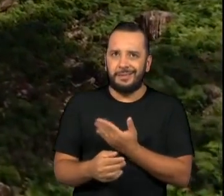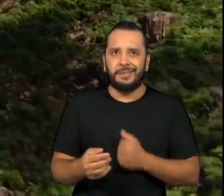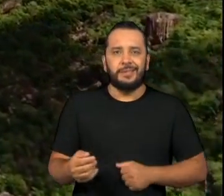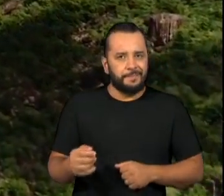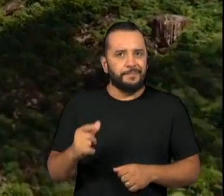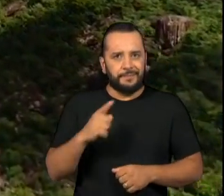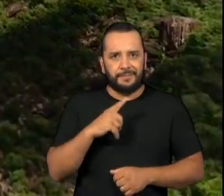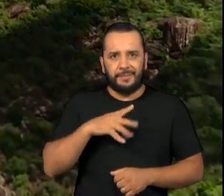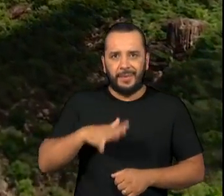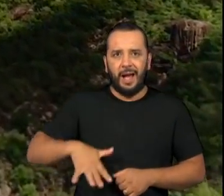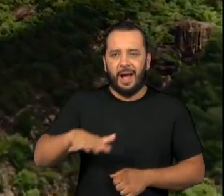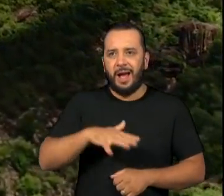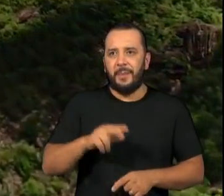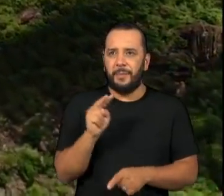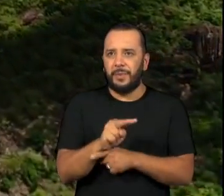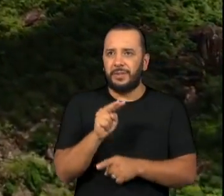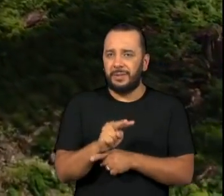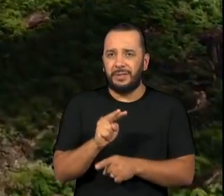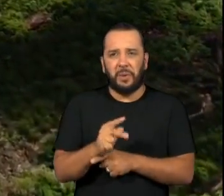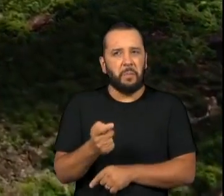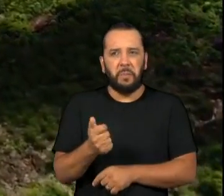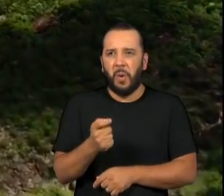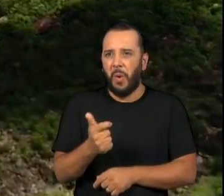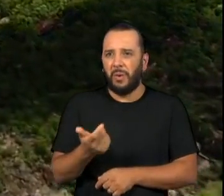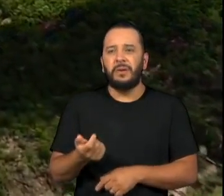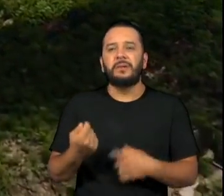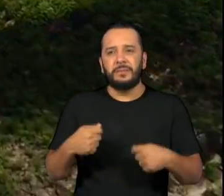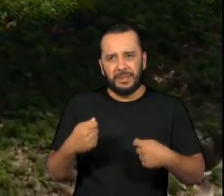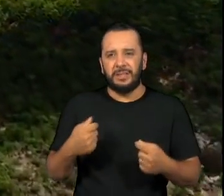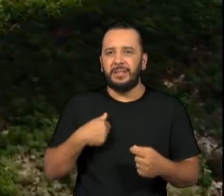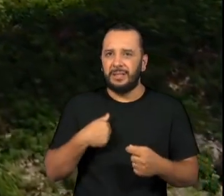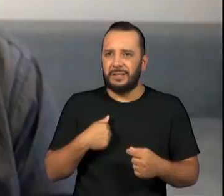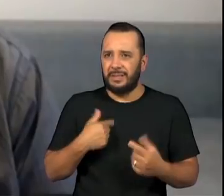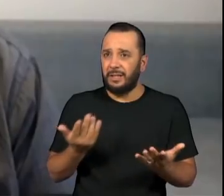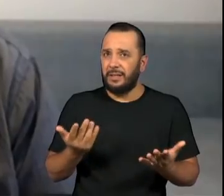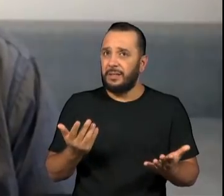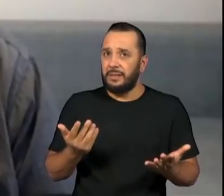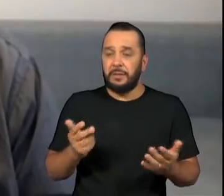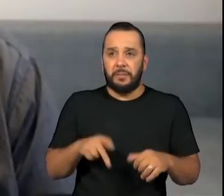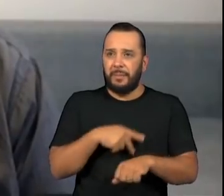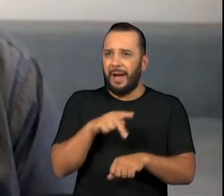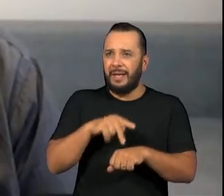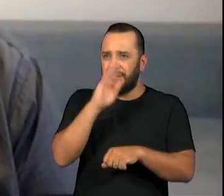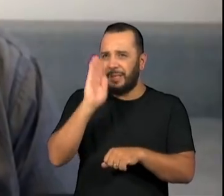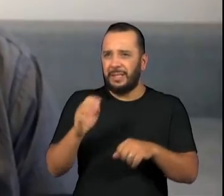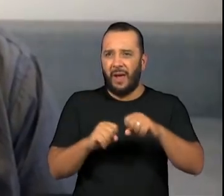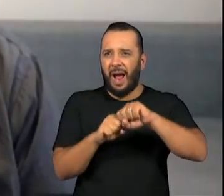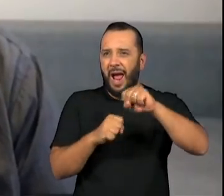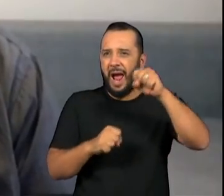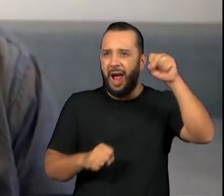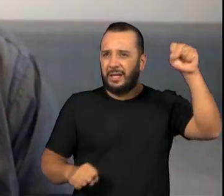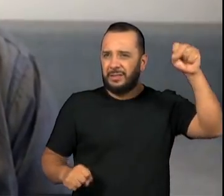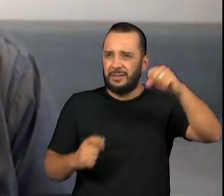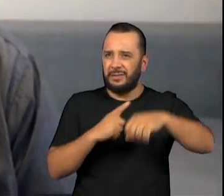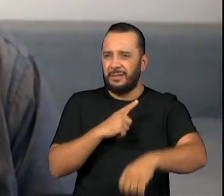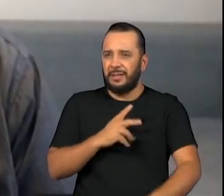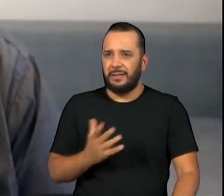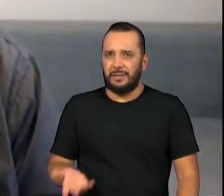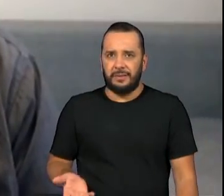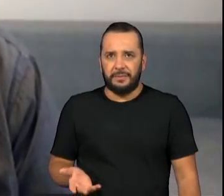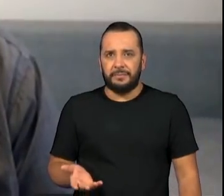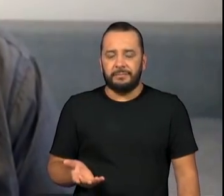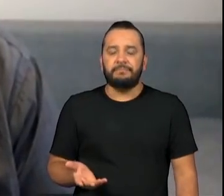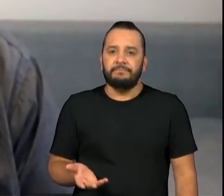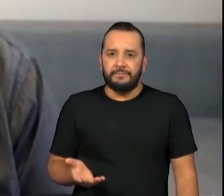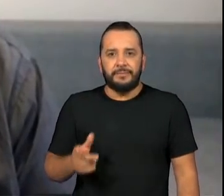e áreas de proteção ambiental instaladas no bioma. O país é um país continental, Então, assim como nós